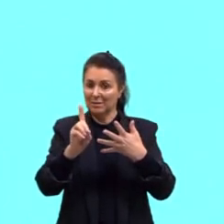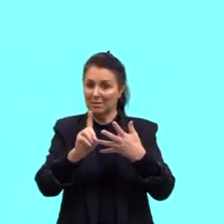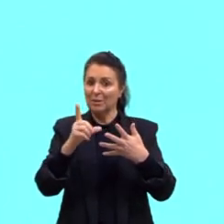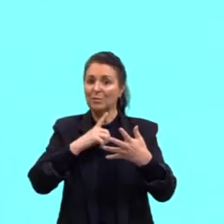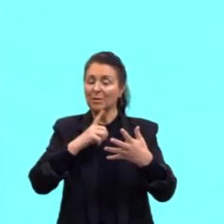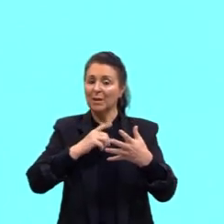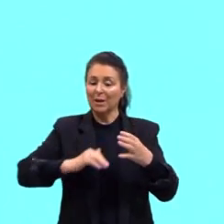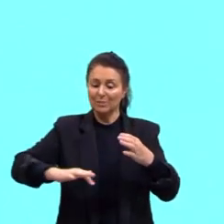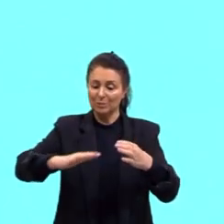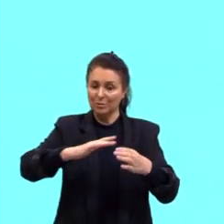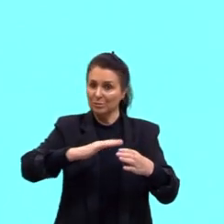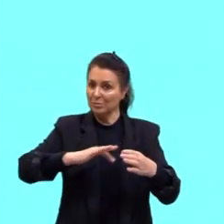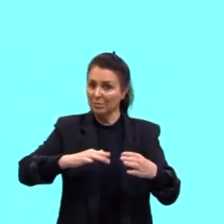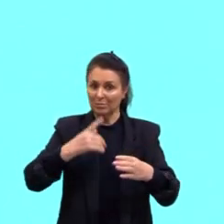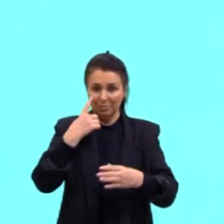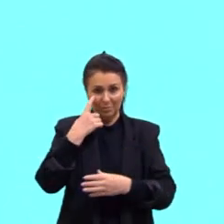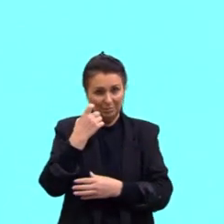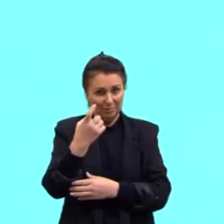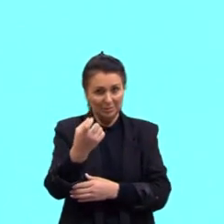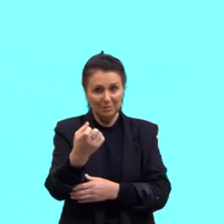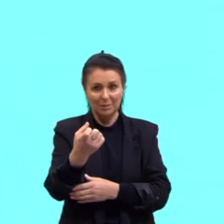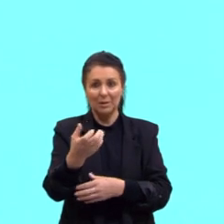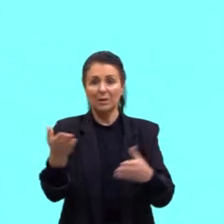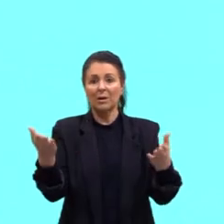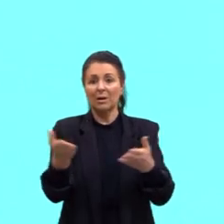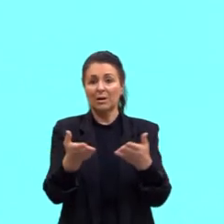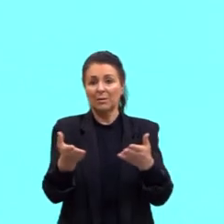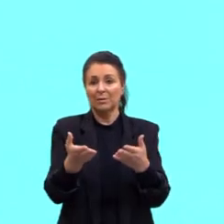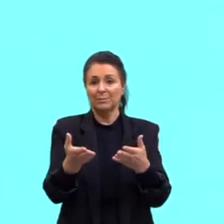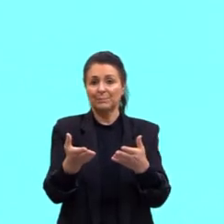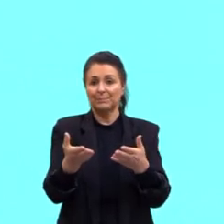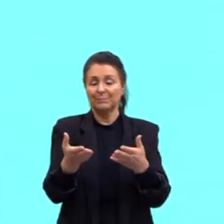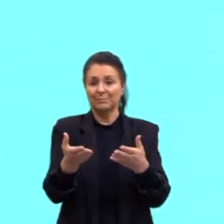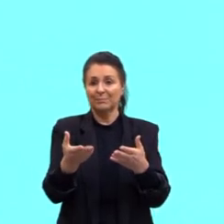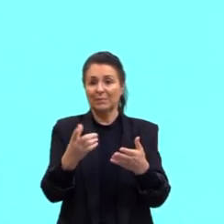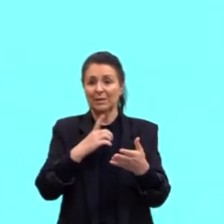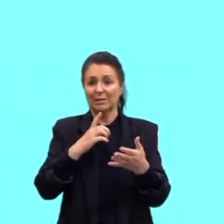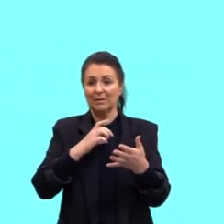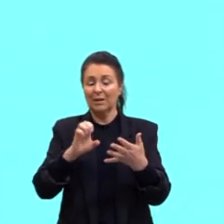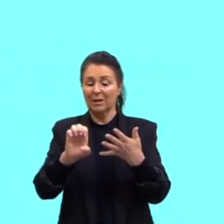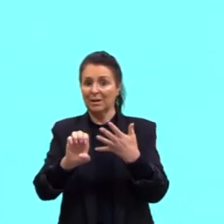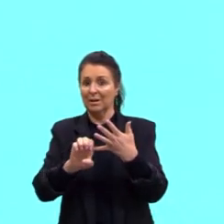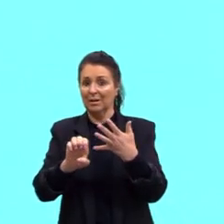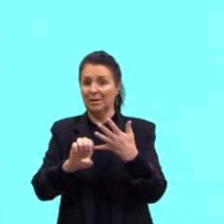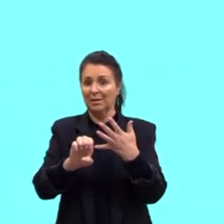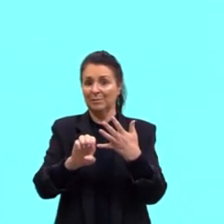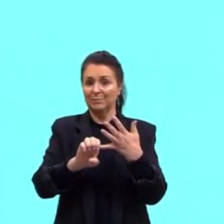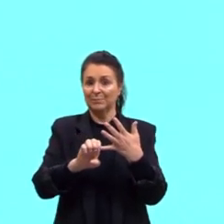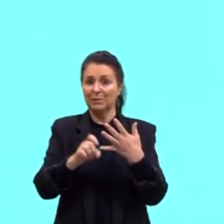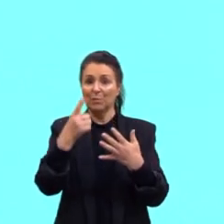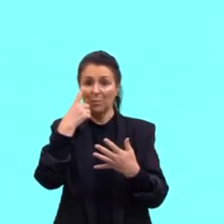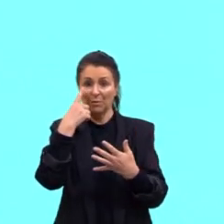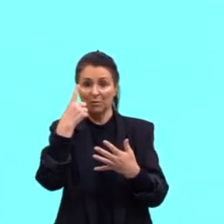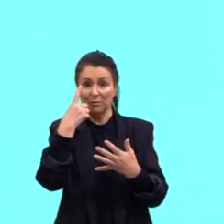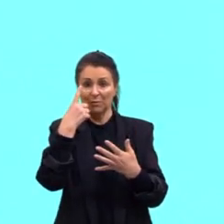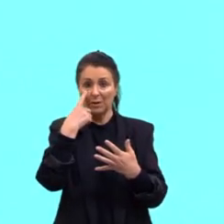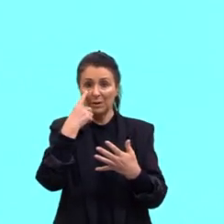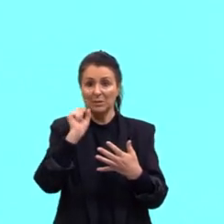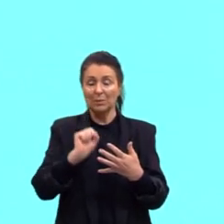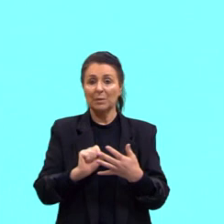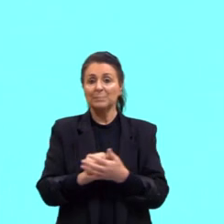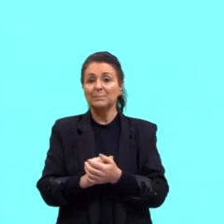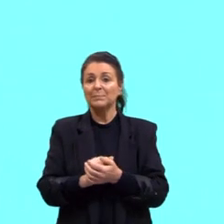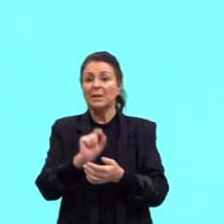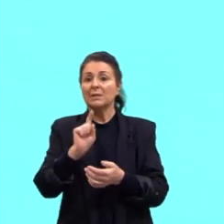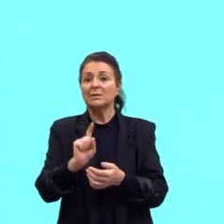a mesma solução isso não é interessante e agora claro que só temos alternativa e mas vamos ver se realmente ela